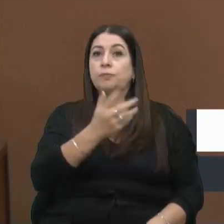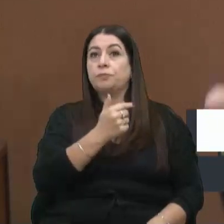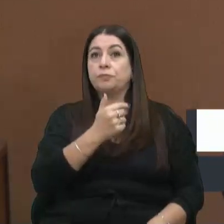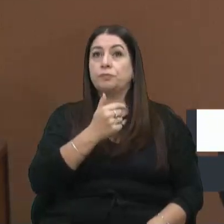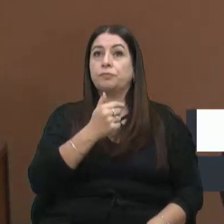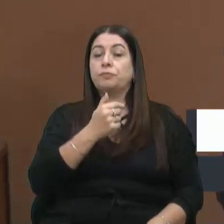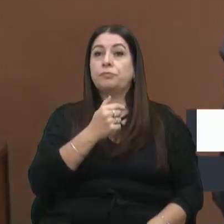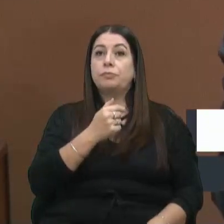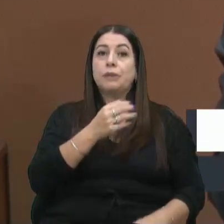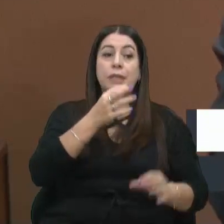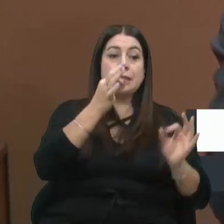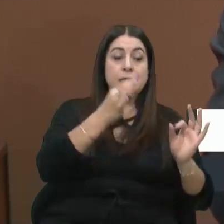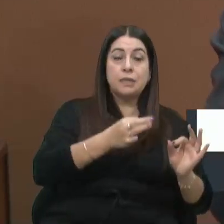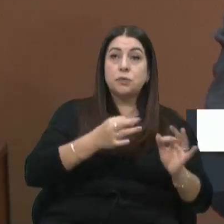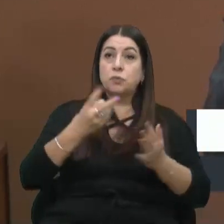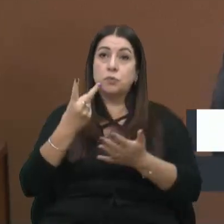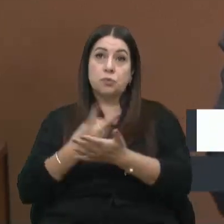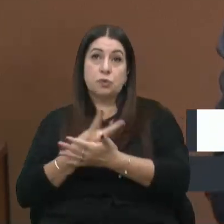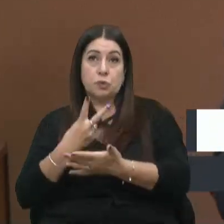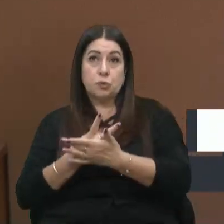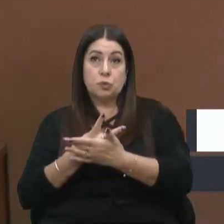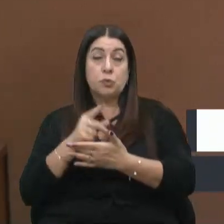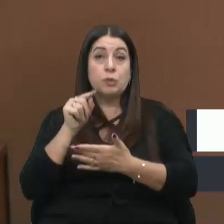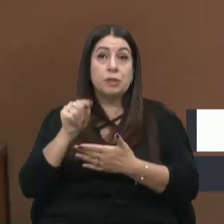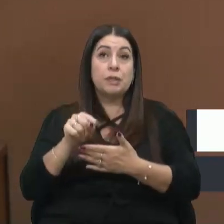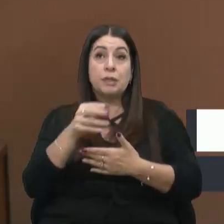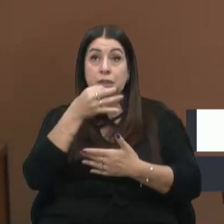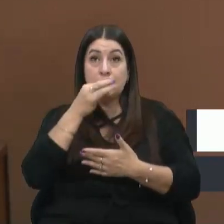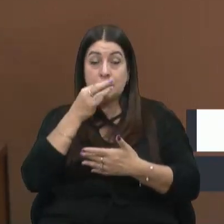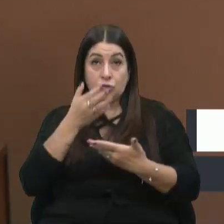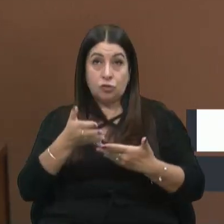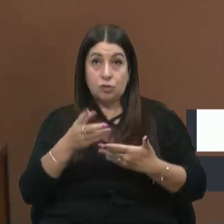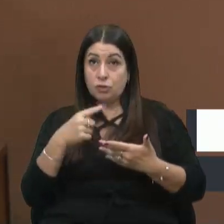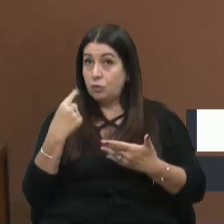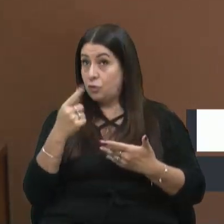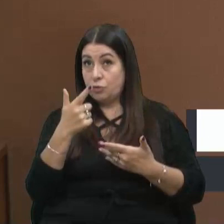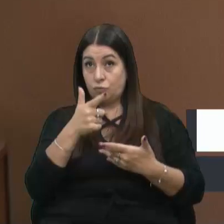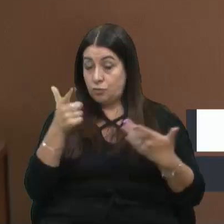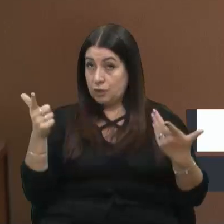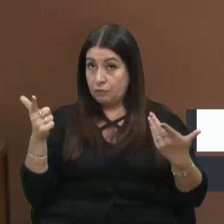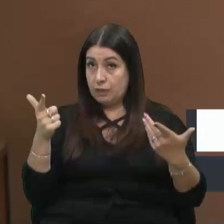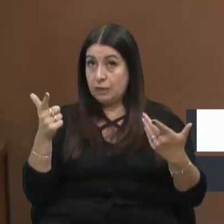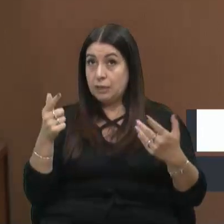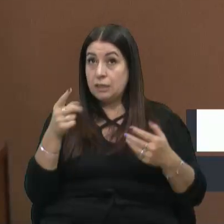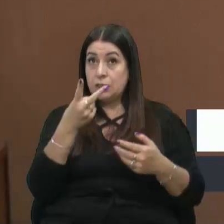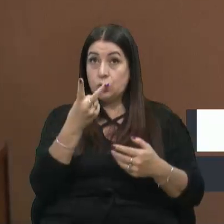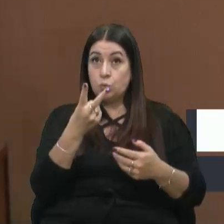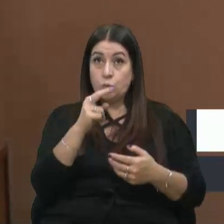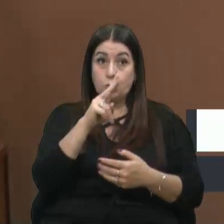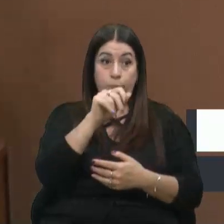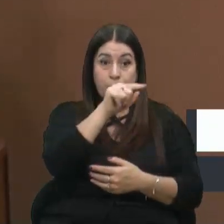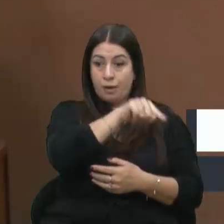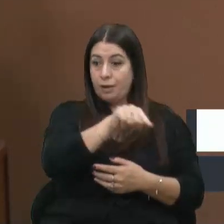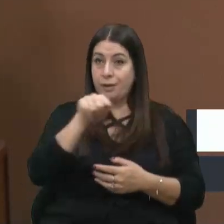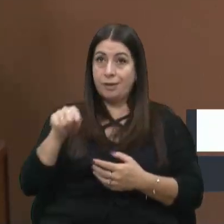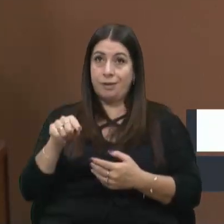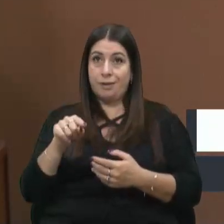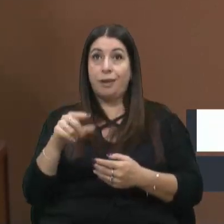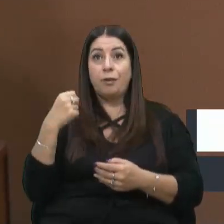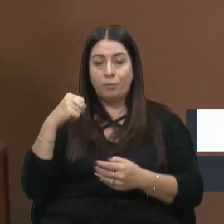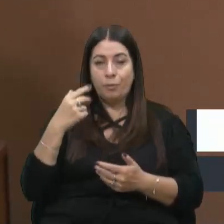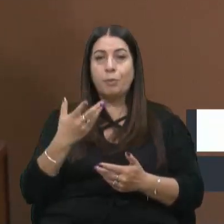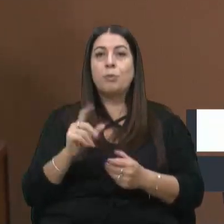os acertos e erros o que seria Caxias do Sul se nós não tivéssemos essas duas uvas então o que que nós